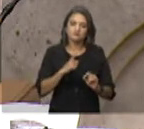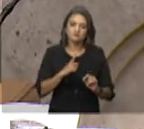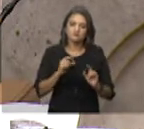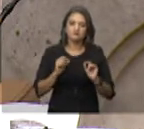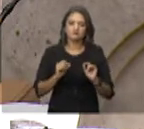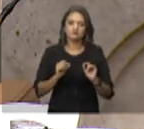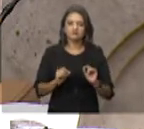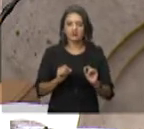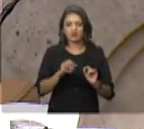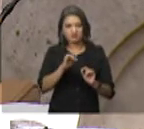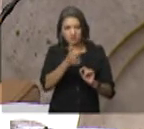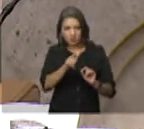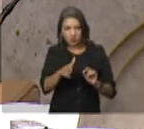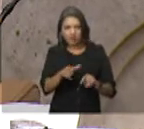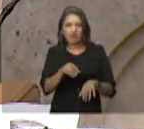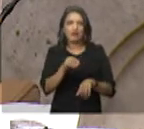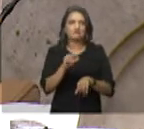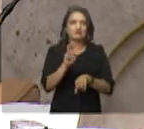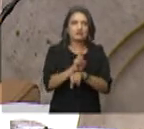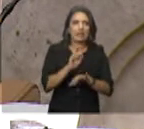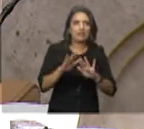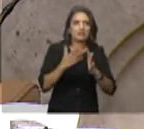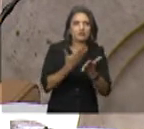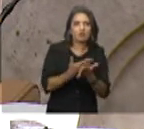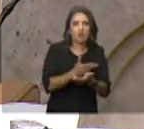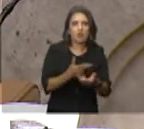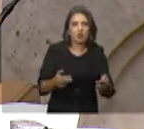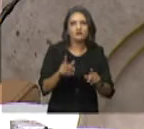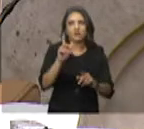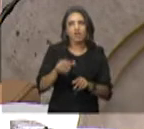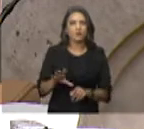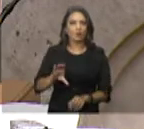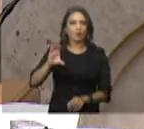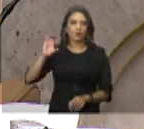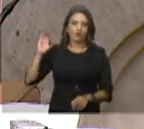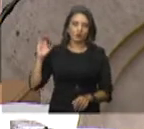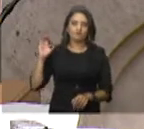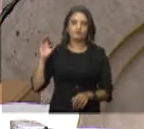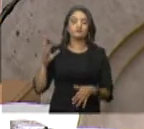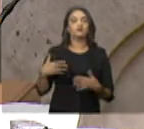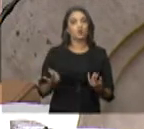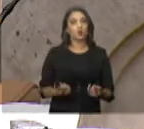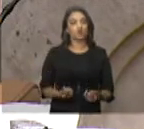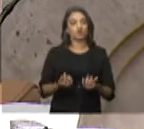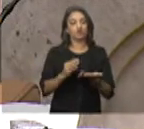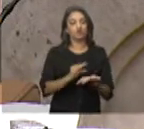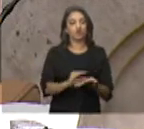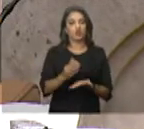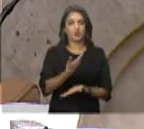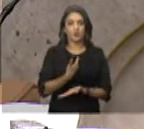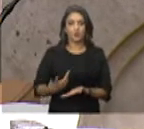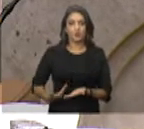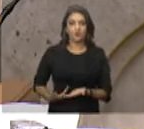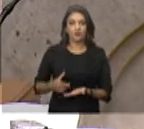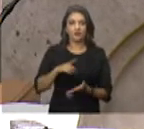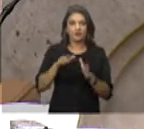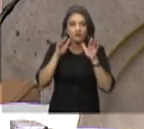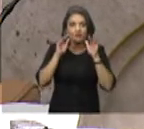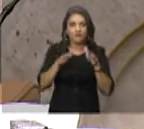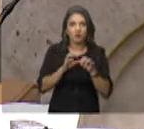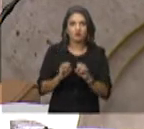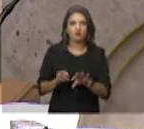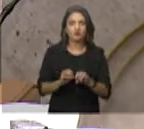omissão inconstitucional ressalto que os recursos públicos voltados à educação